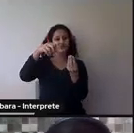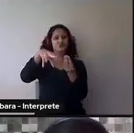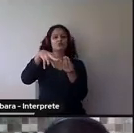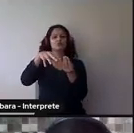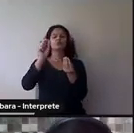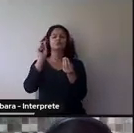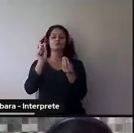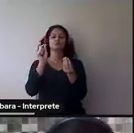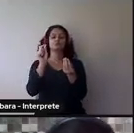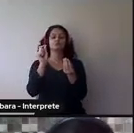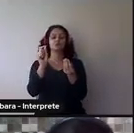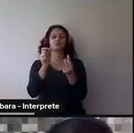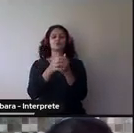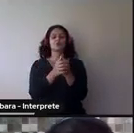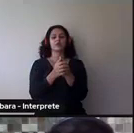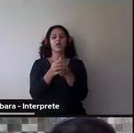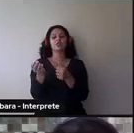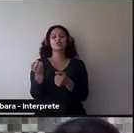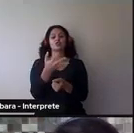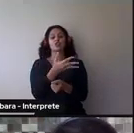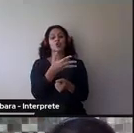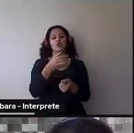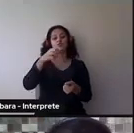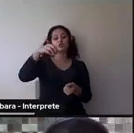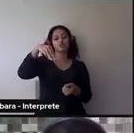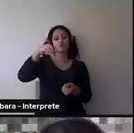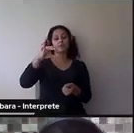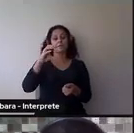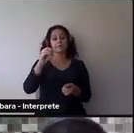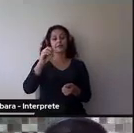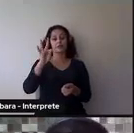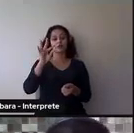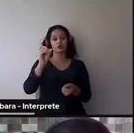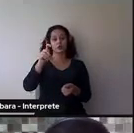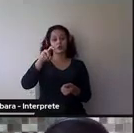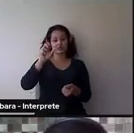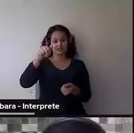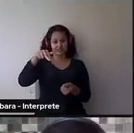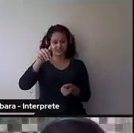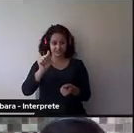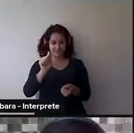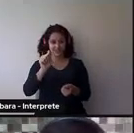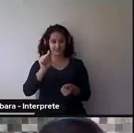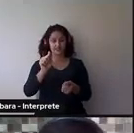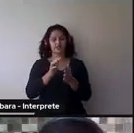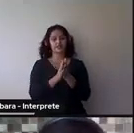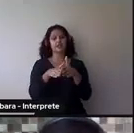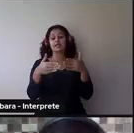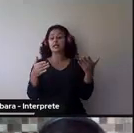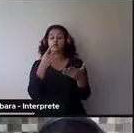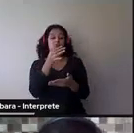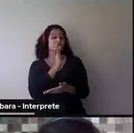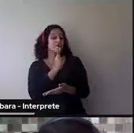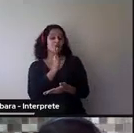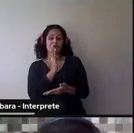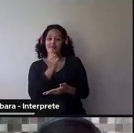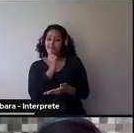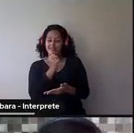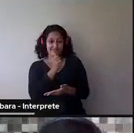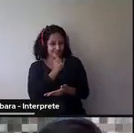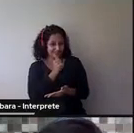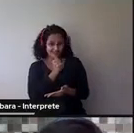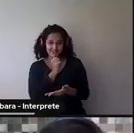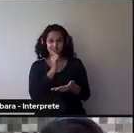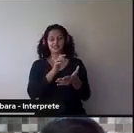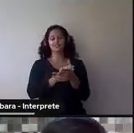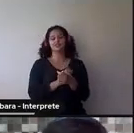novas micotoxinas para produtos naturais, que ainda é inexplorado, então eles também podem ser